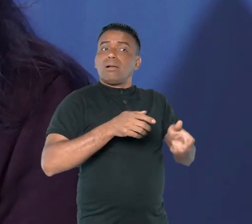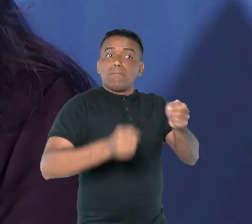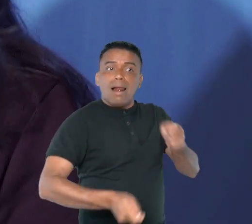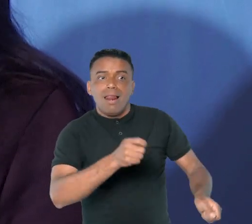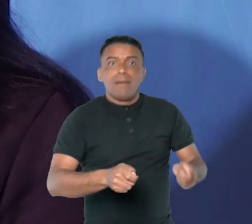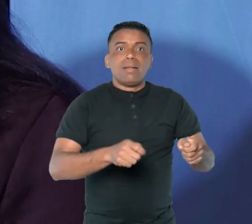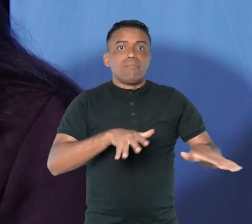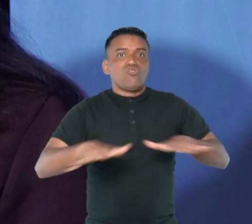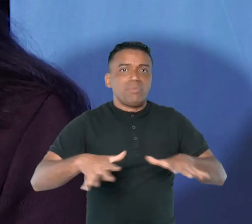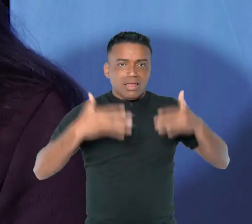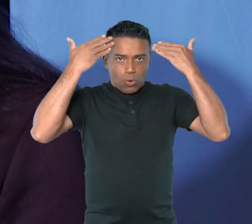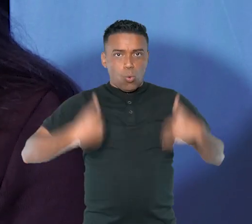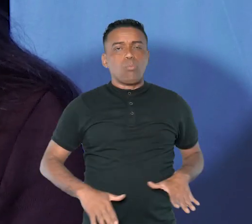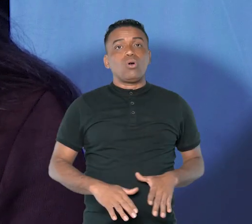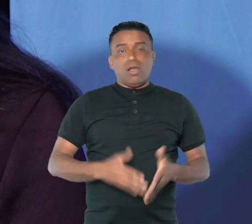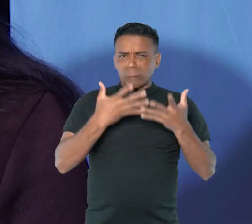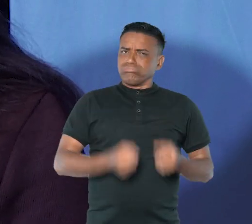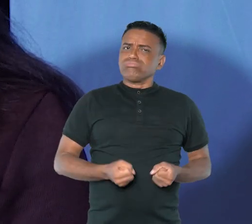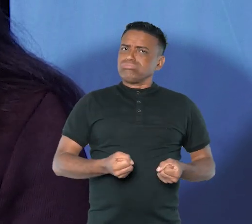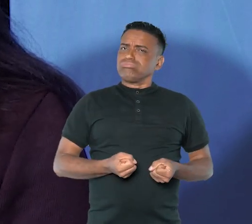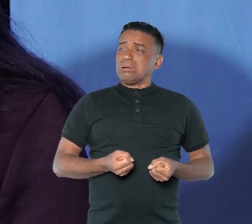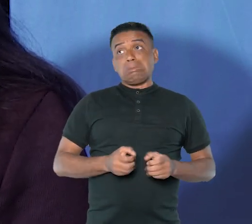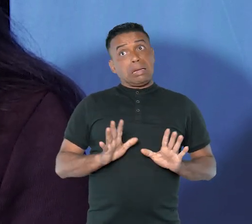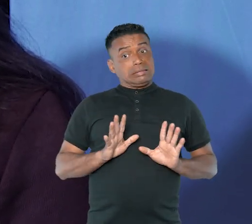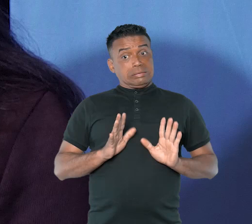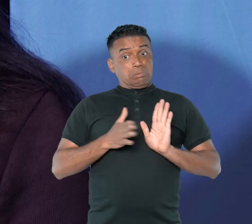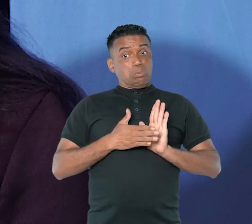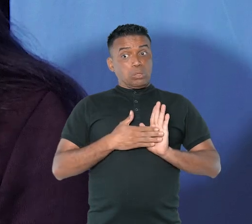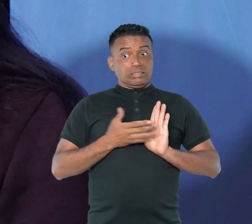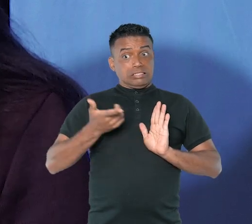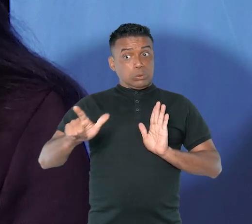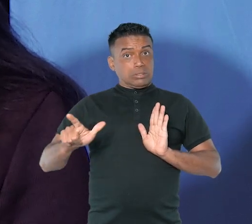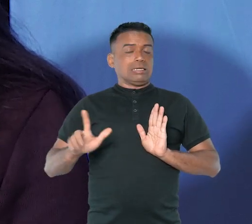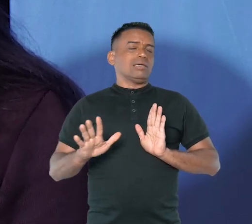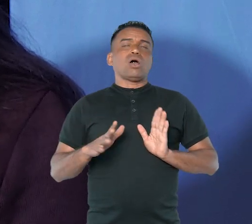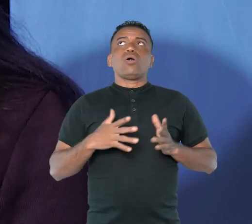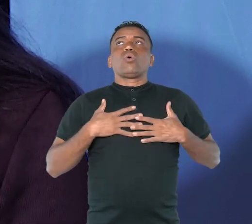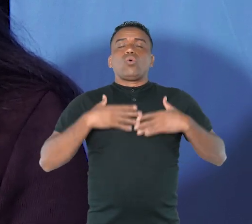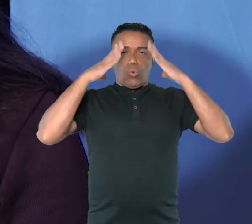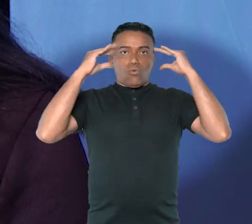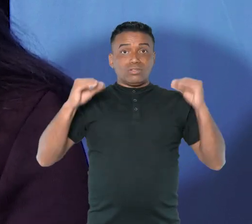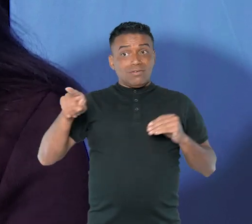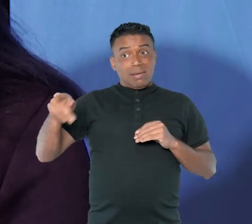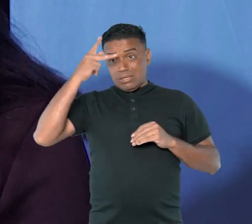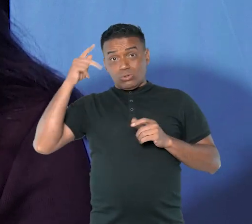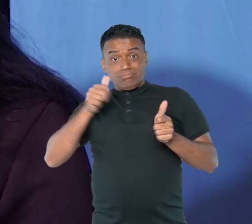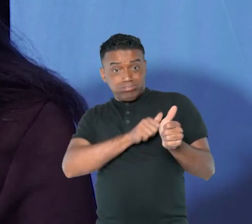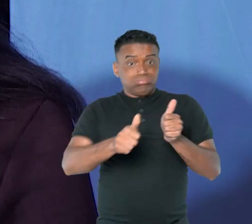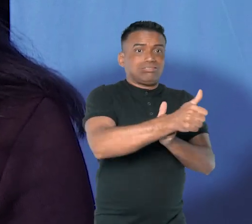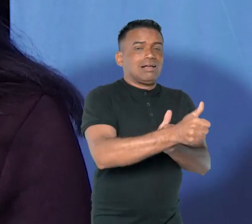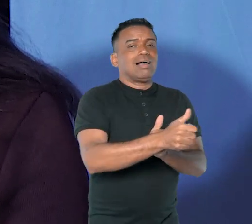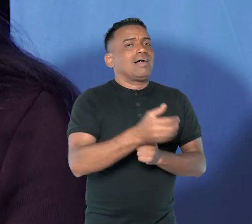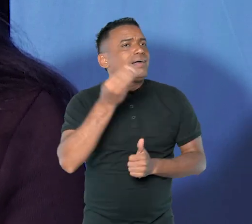para me movimentar um pouco. Aceito o convite, embora não tenha sido esse o meu plano. Sempre me sinto mais confortável quando outros